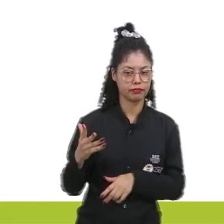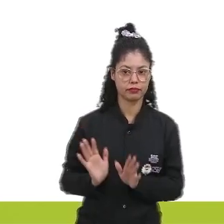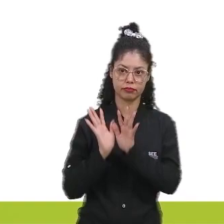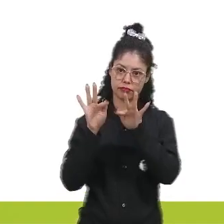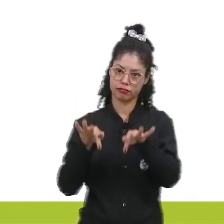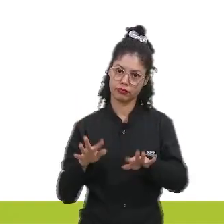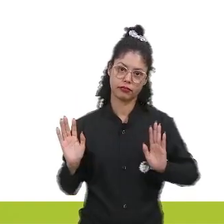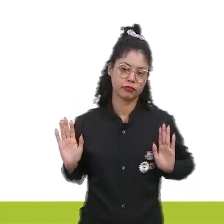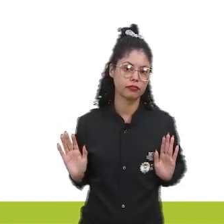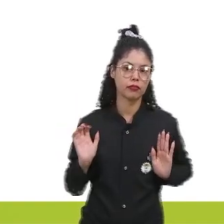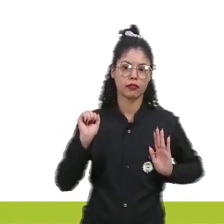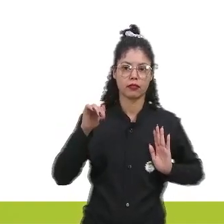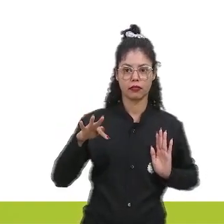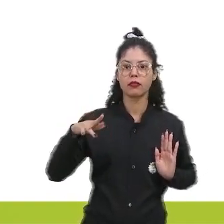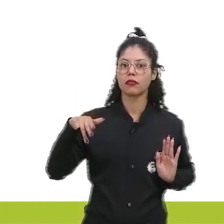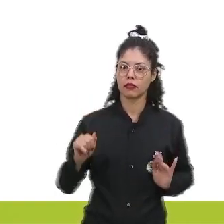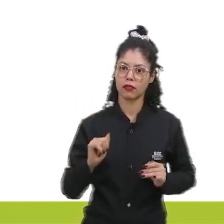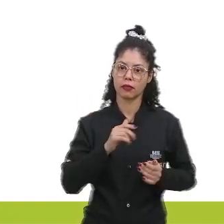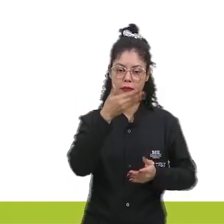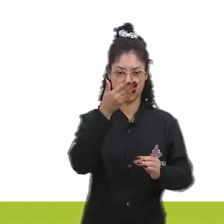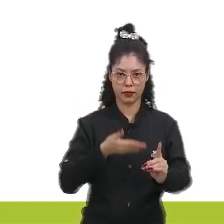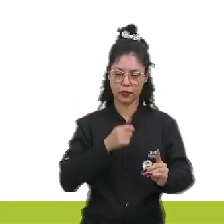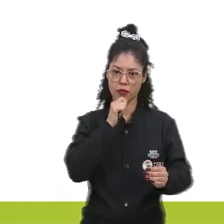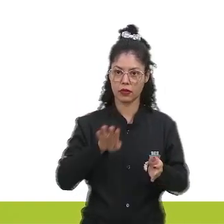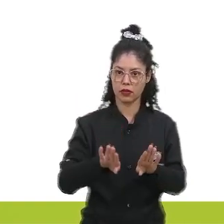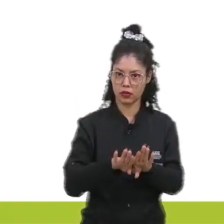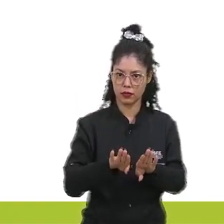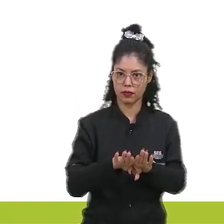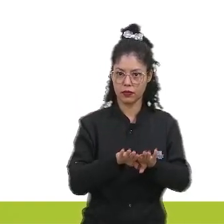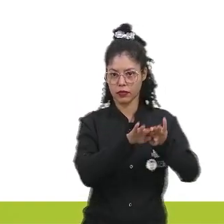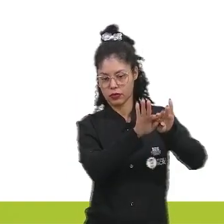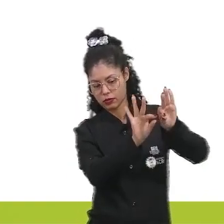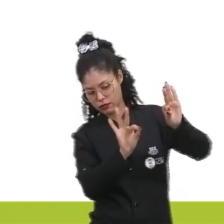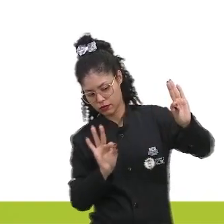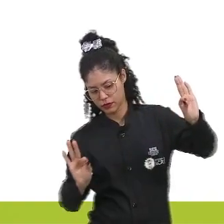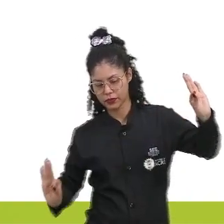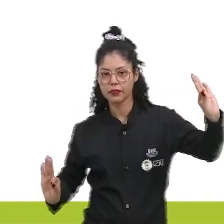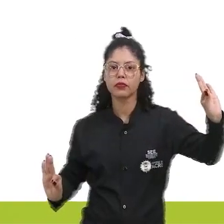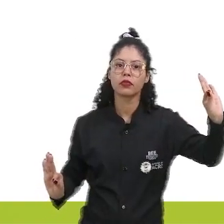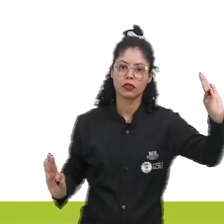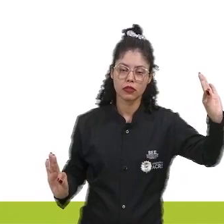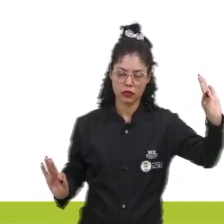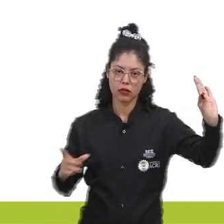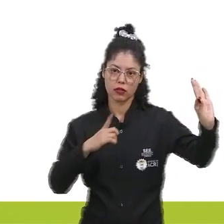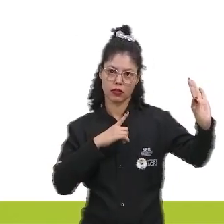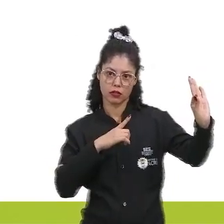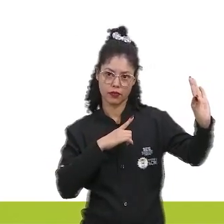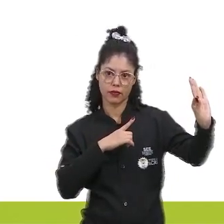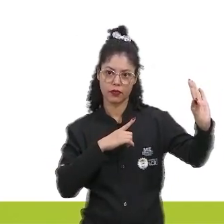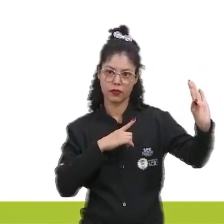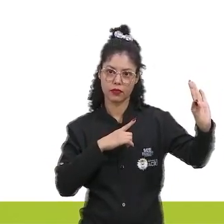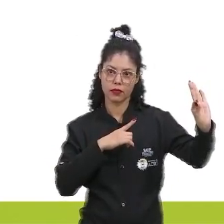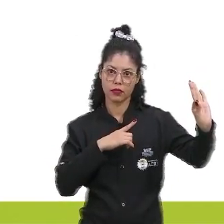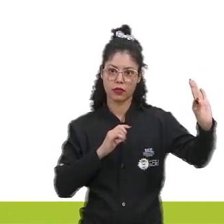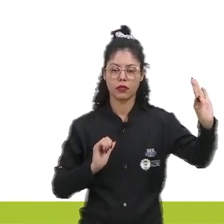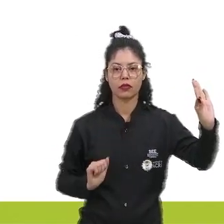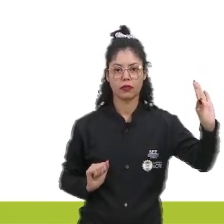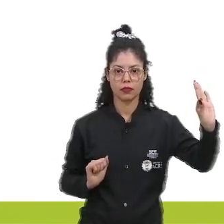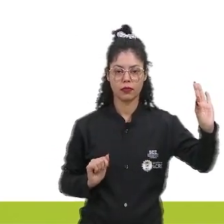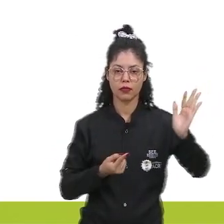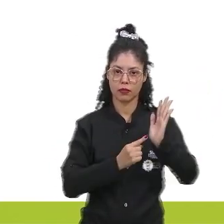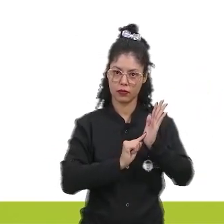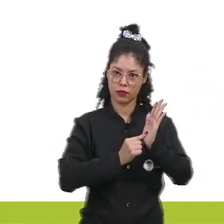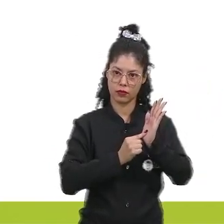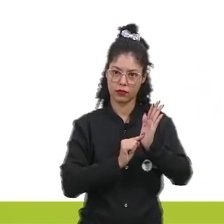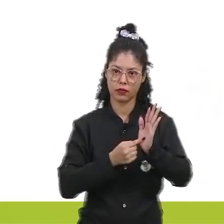afim, tá bom? Se você representar esse declínio ou curvatura aqui da função como um dos